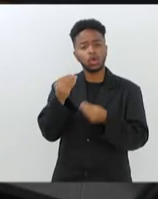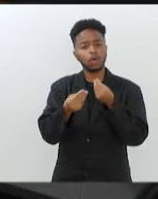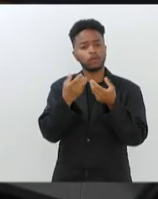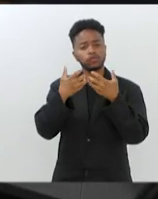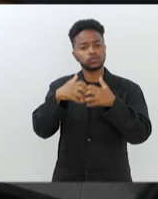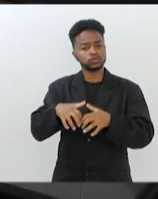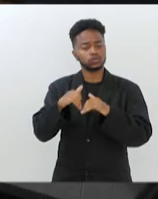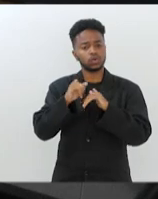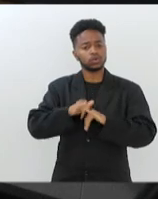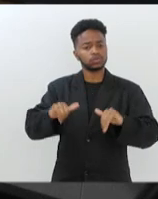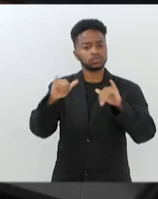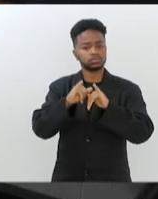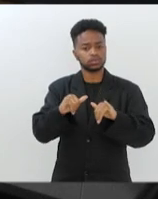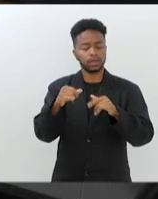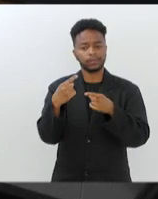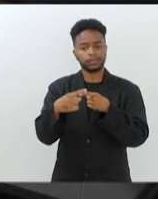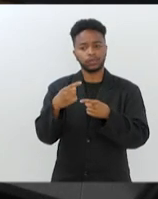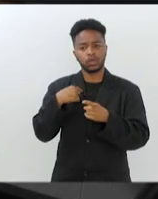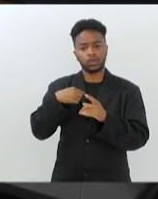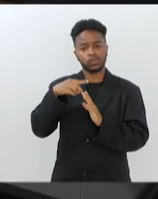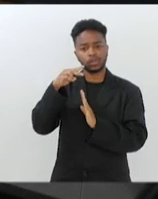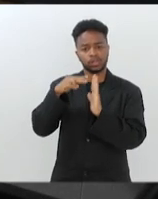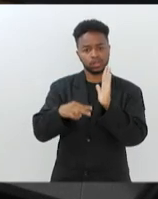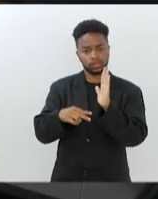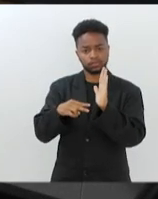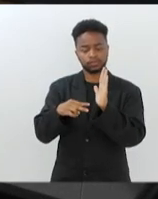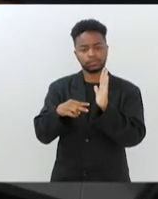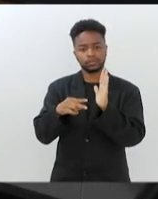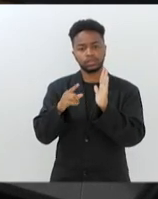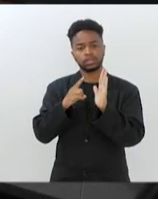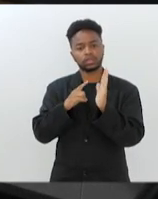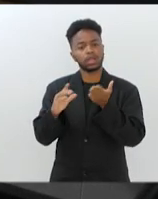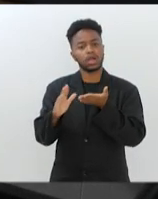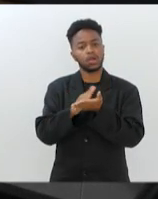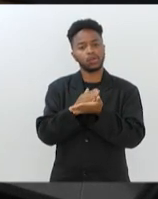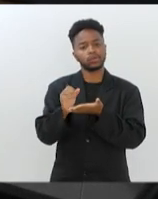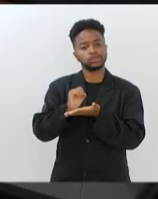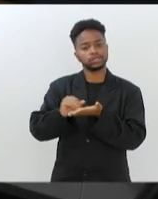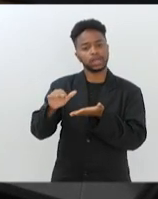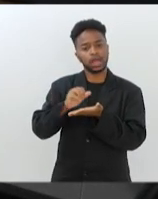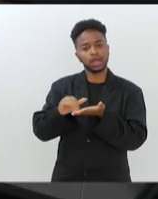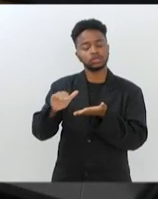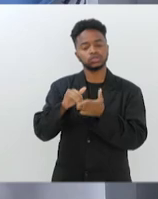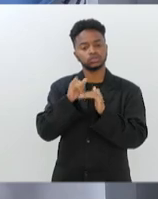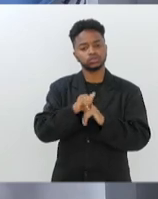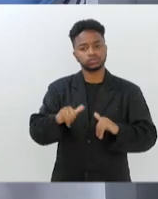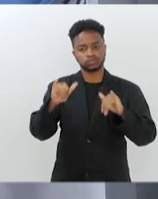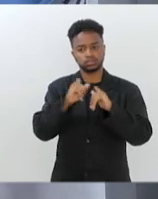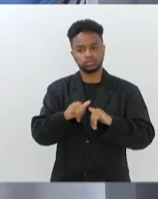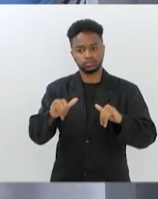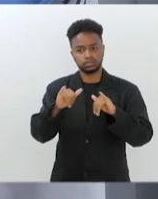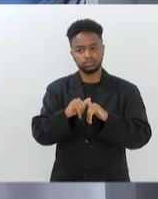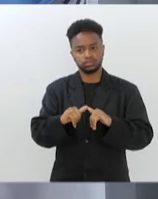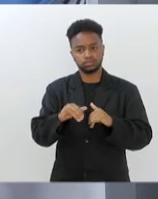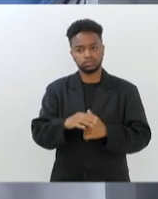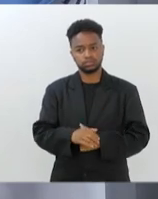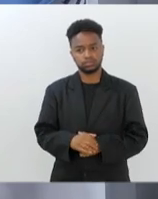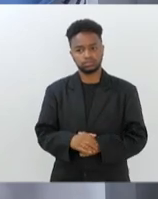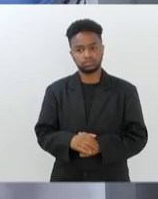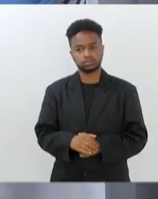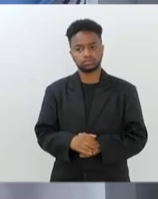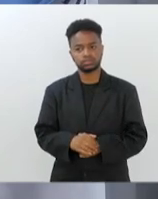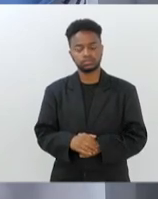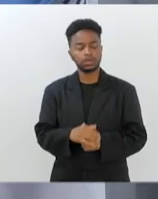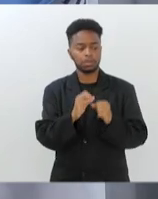tô tô olhando aqui algumas despesas com publicitário pode